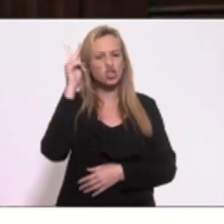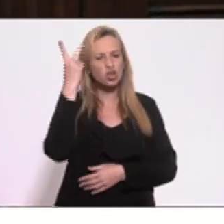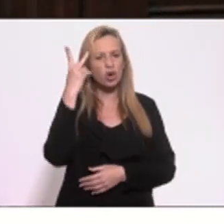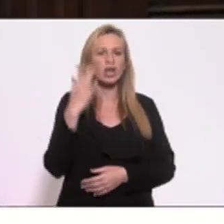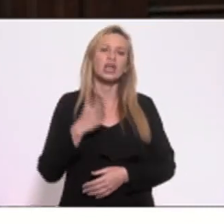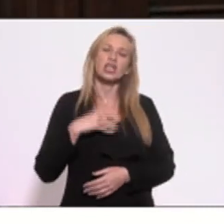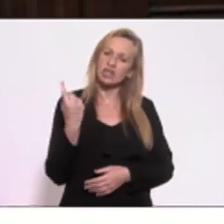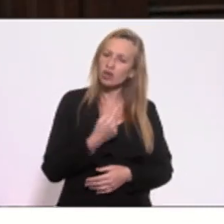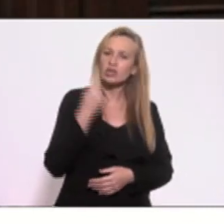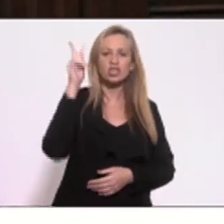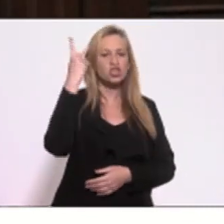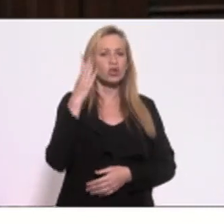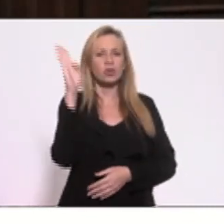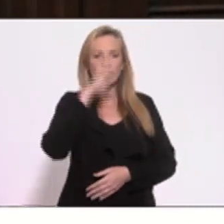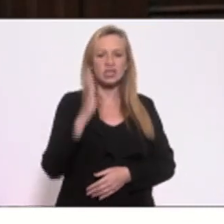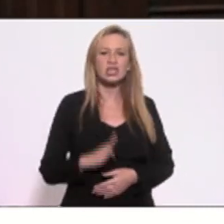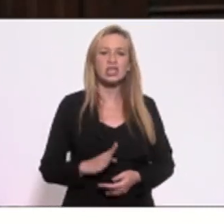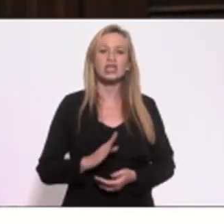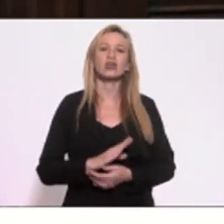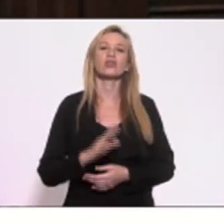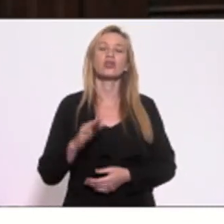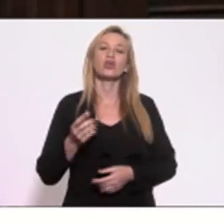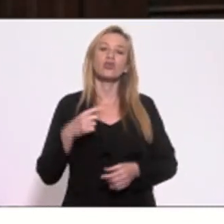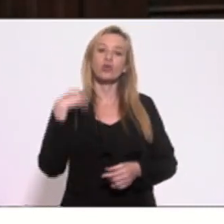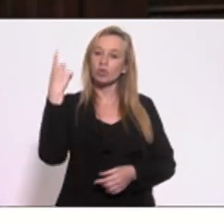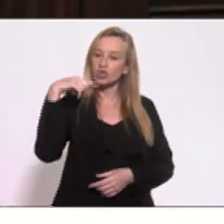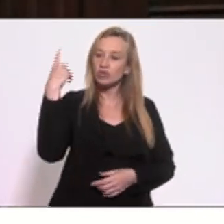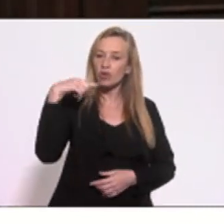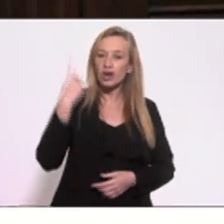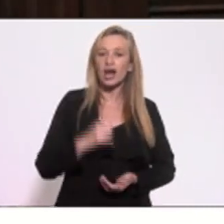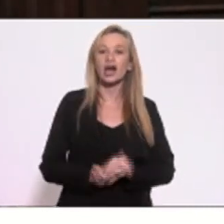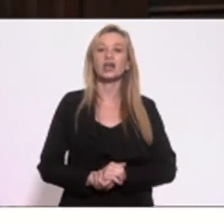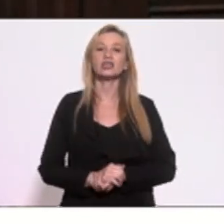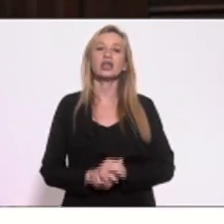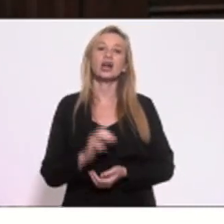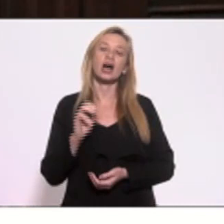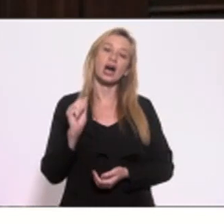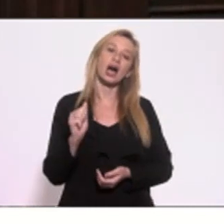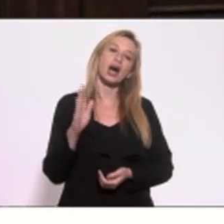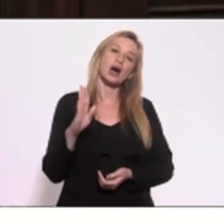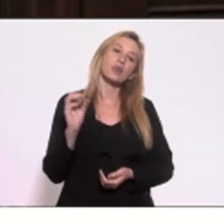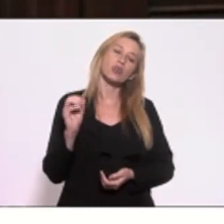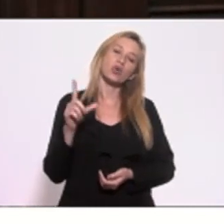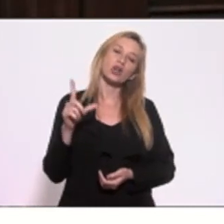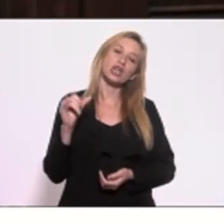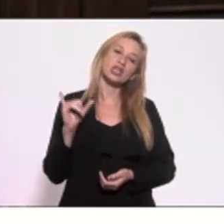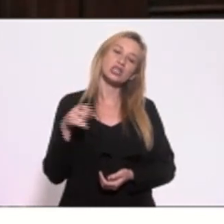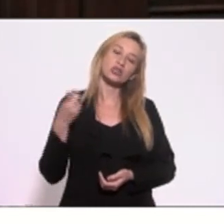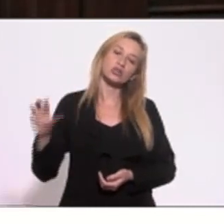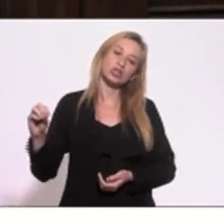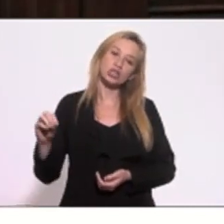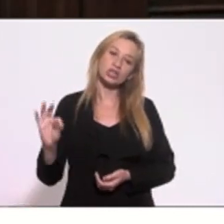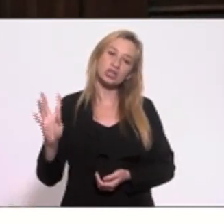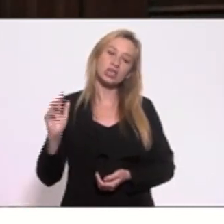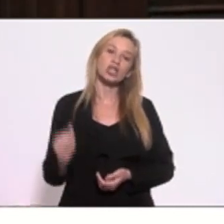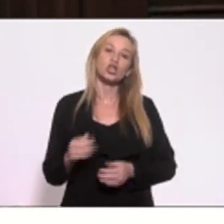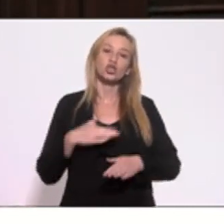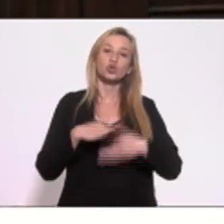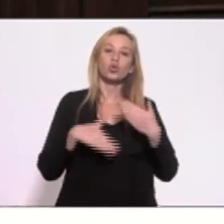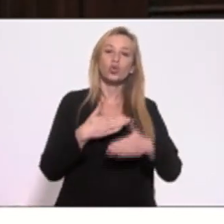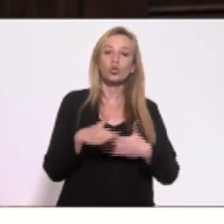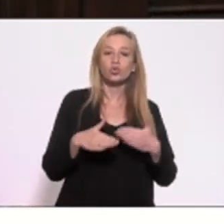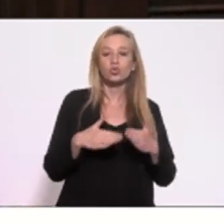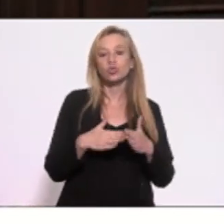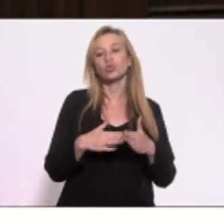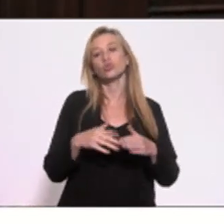nossa história brasileira foi um advogado abolicionista, que trouxe todo o processo e discussão